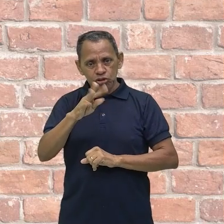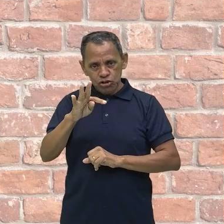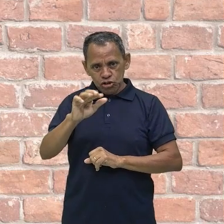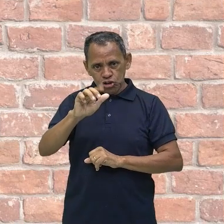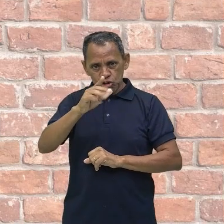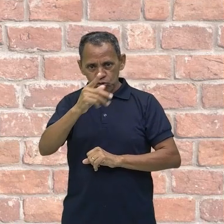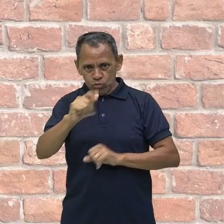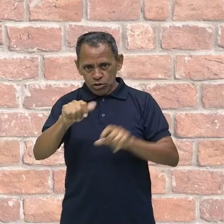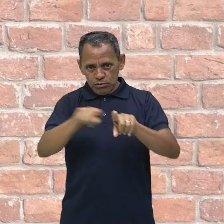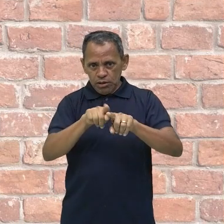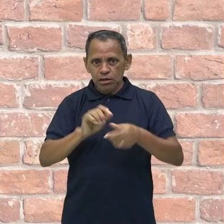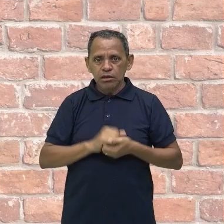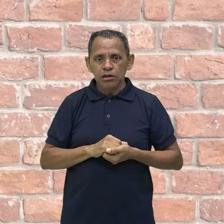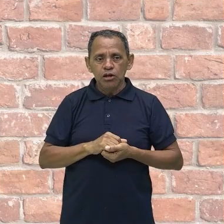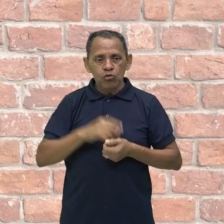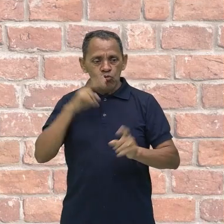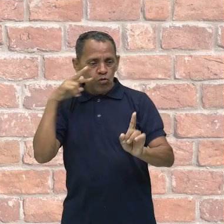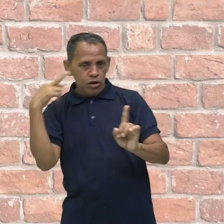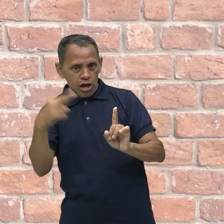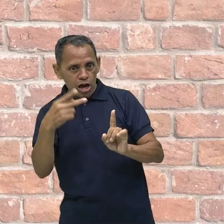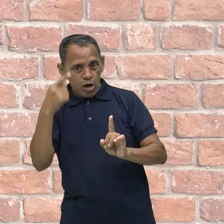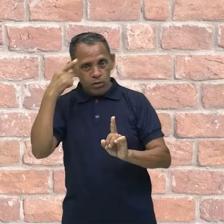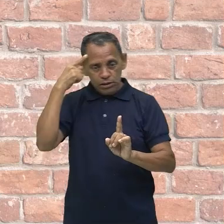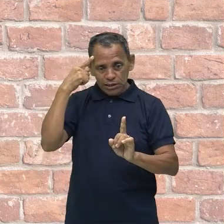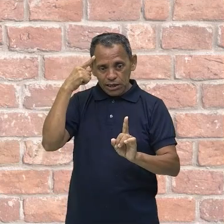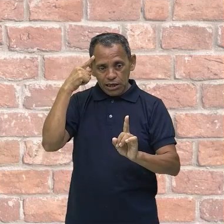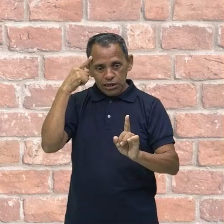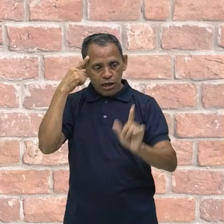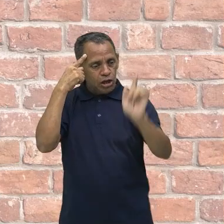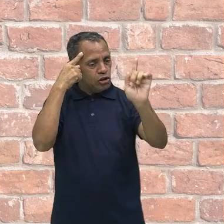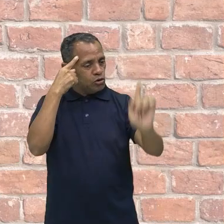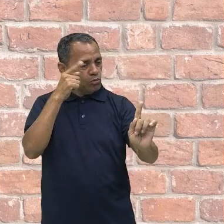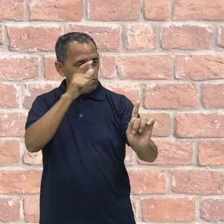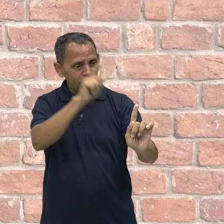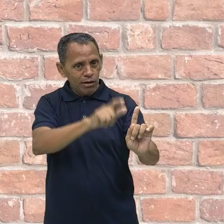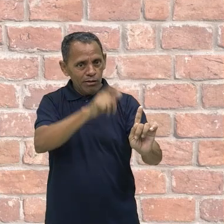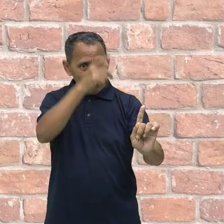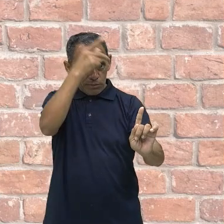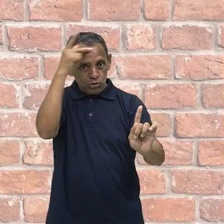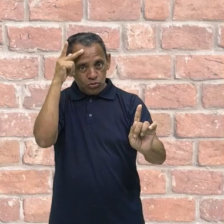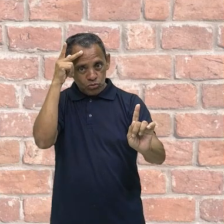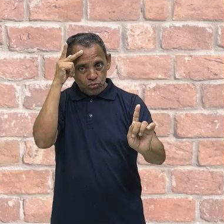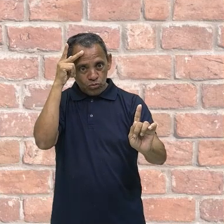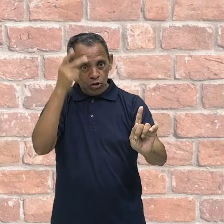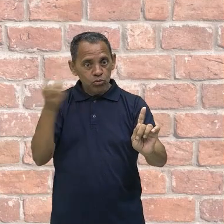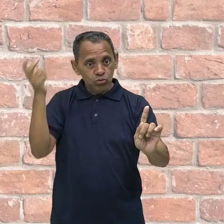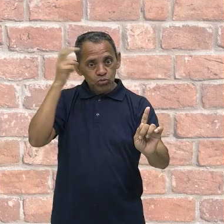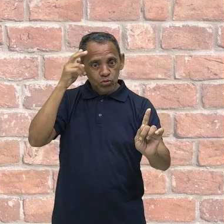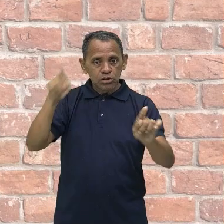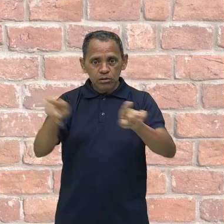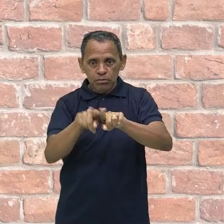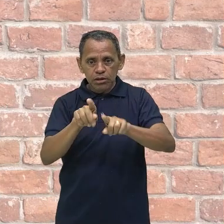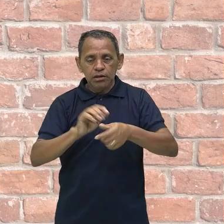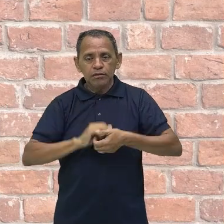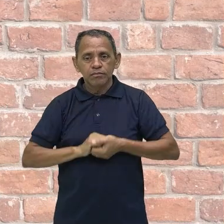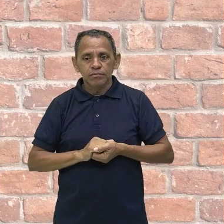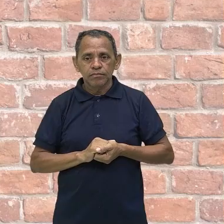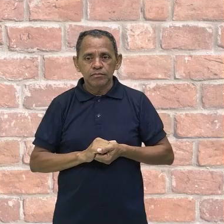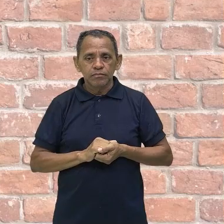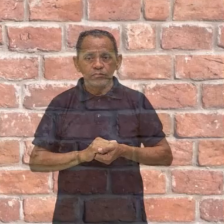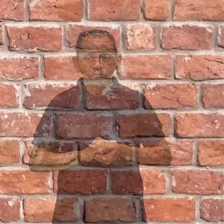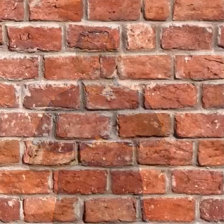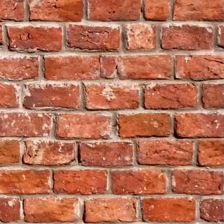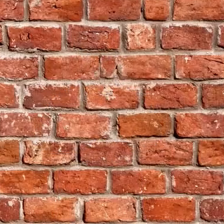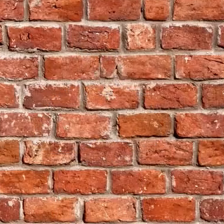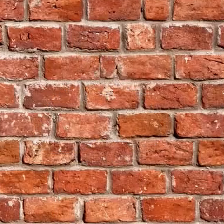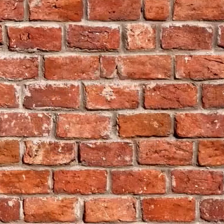ideia, seja ali de uma pessoa, de uma cultura, mas um olhar muito simplista. Ou seja,